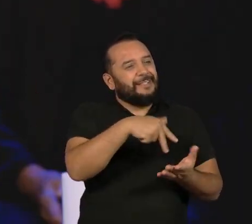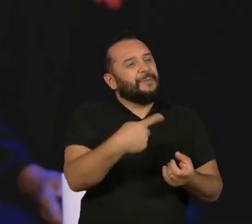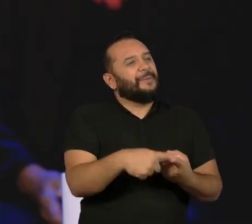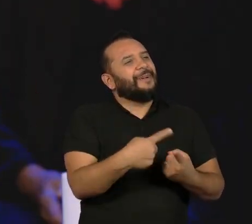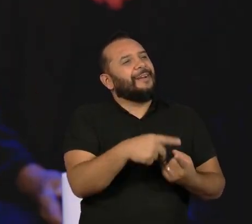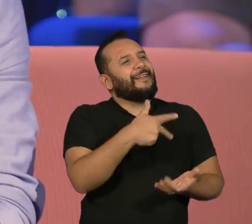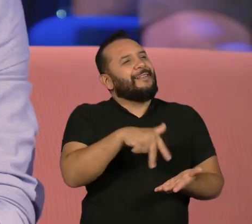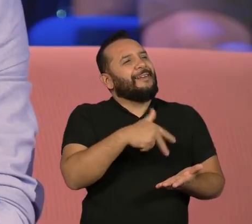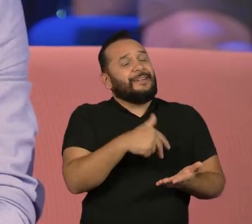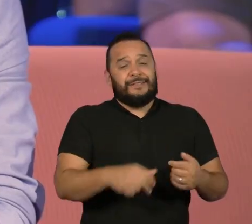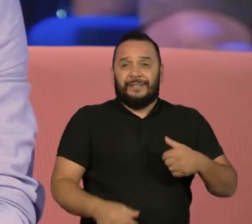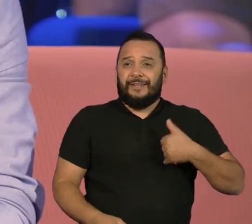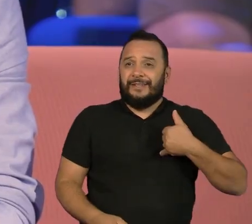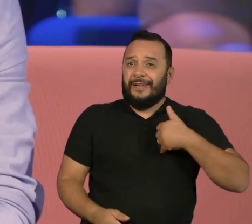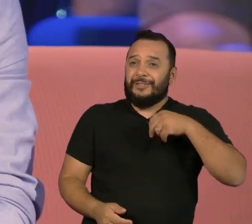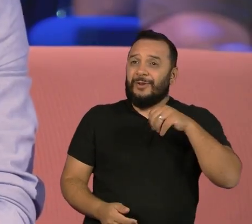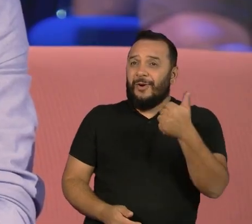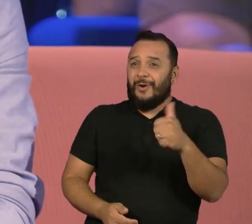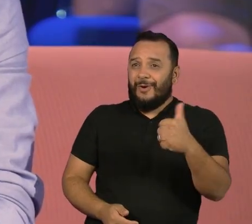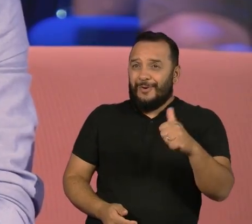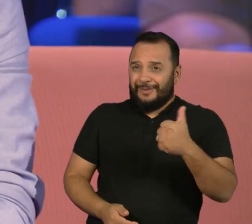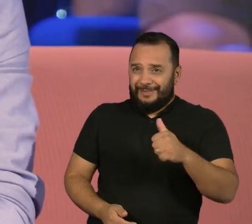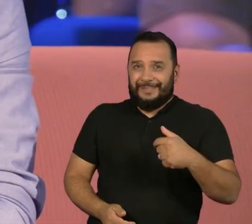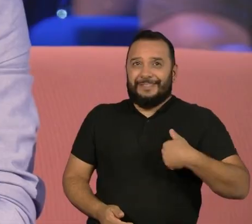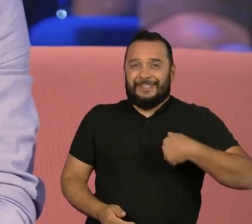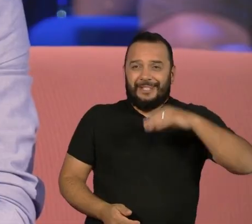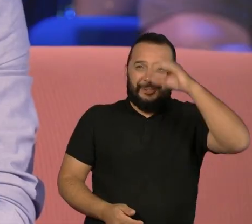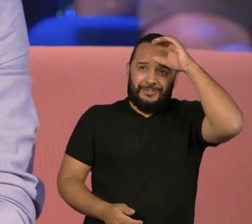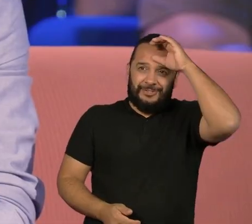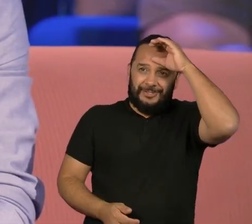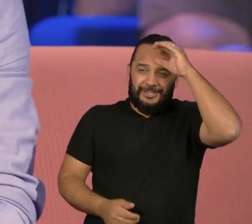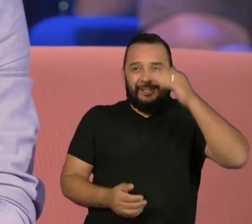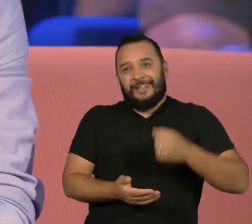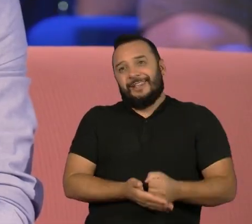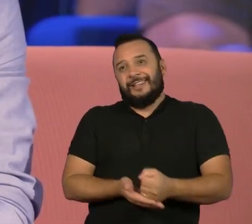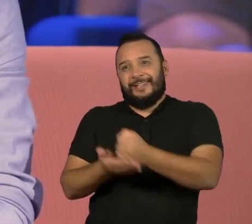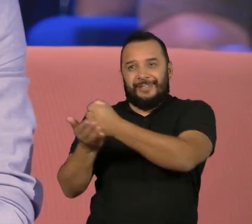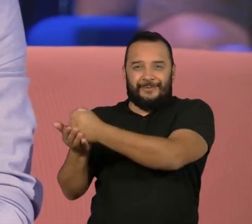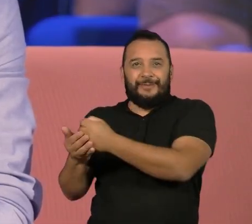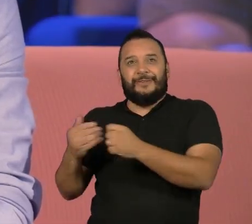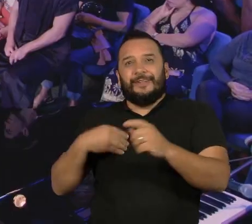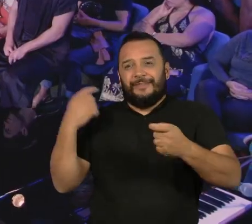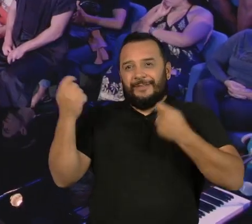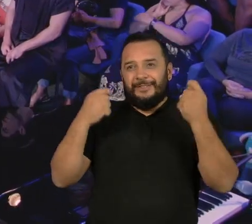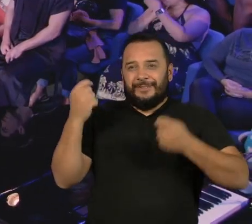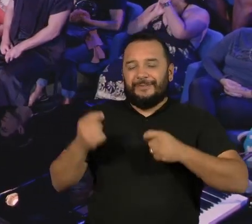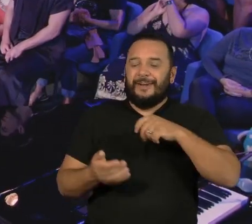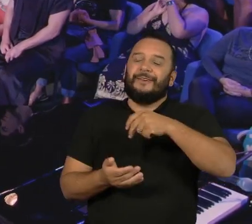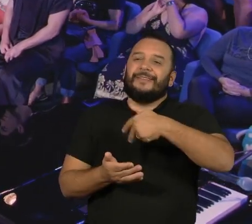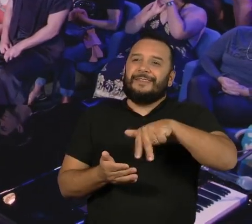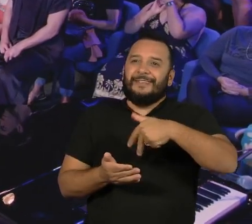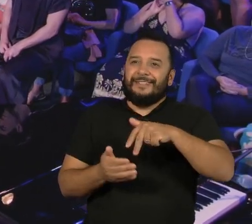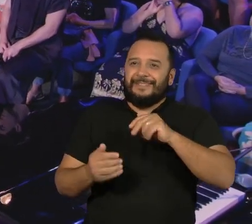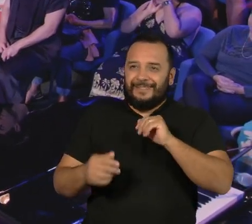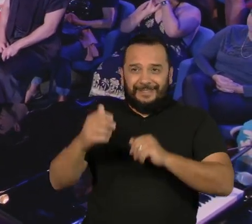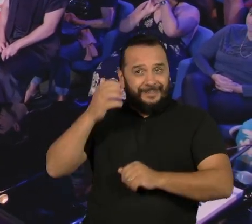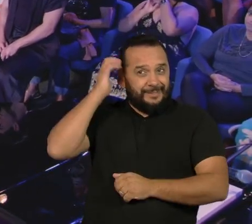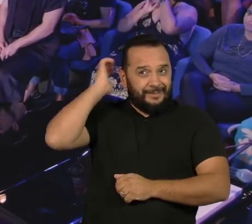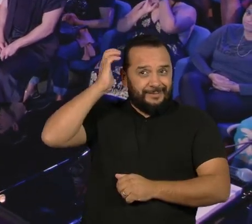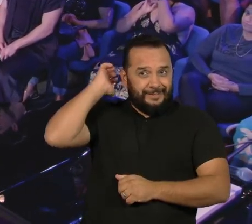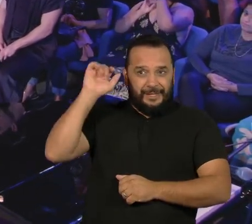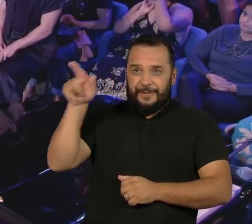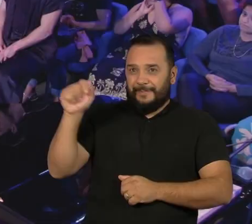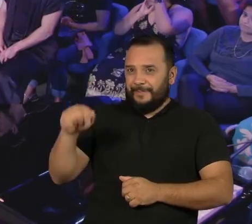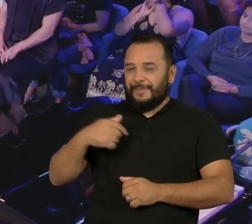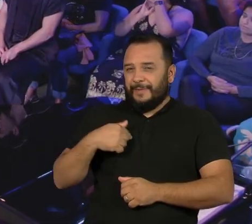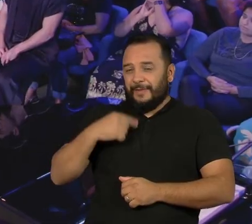A dança. Eu tinha 11 anos de idade, uma tia me levou num festival de dança em Santo André e eu estava assistindo o festival